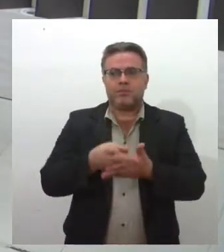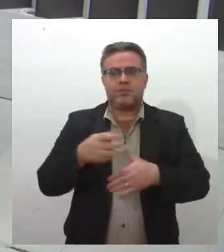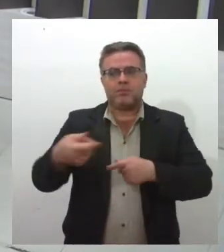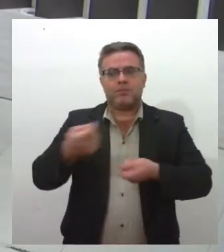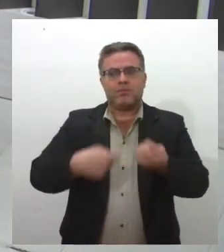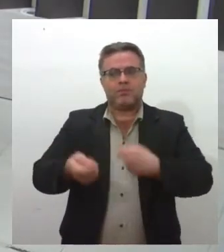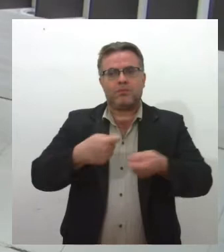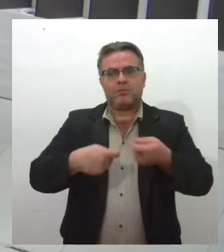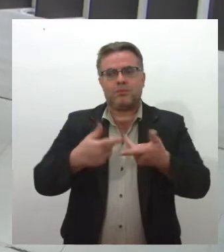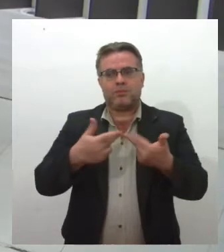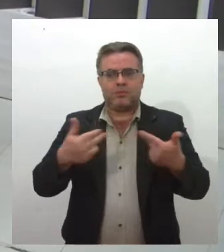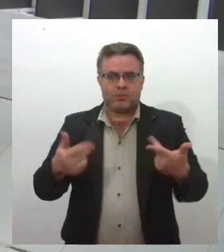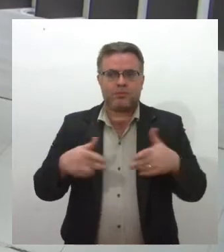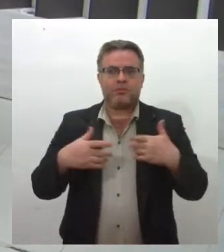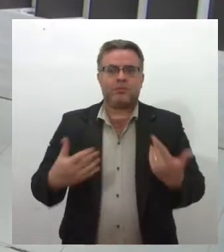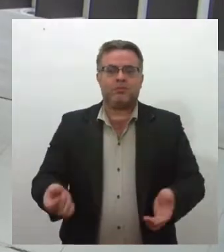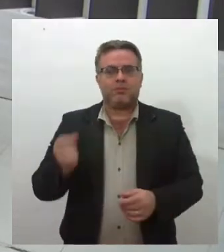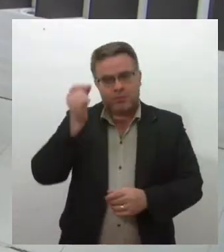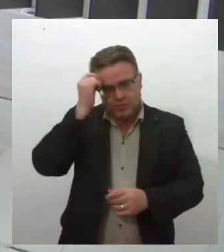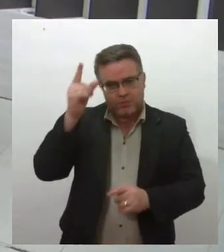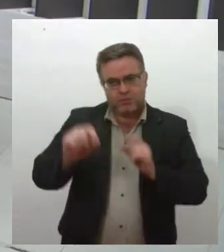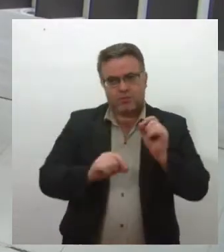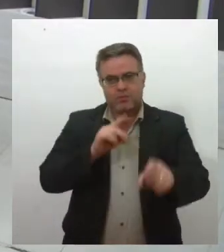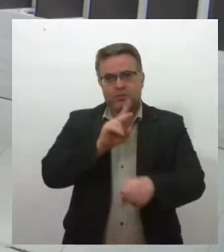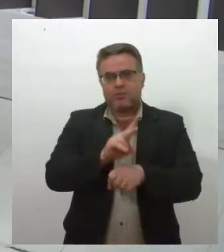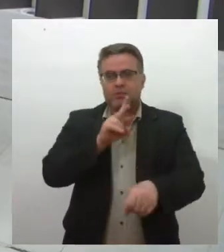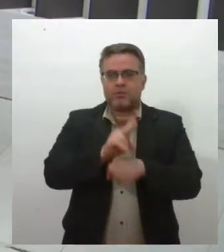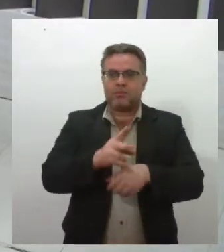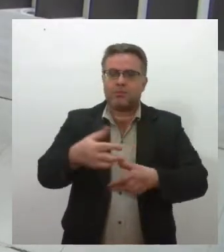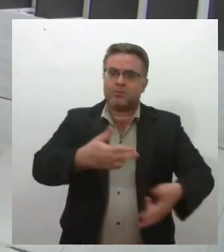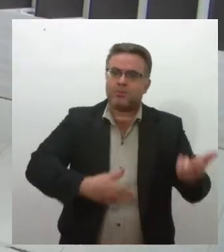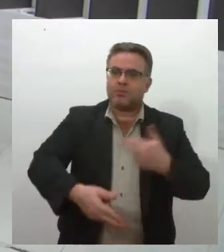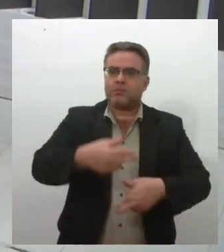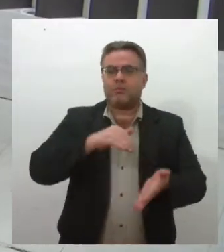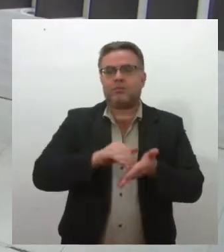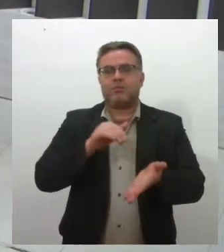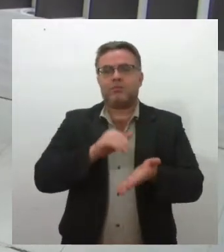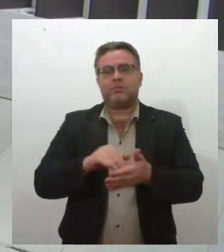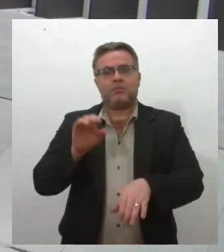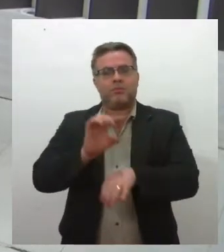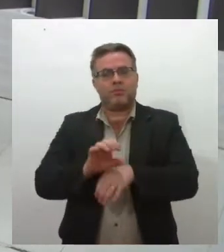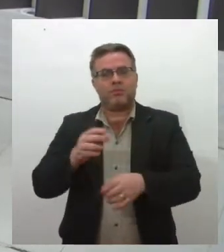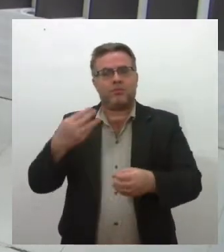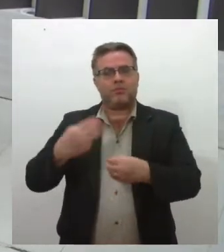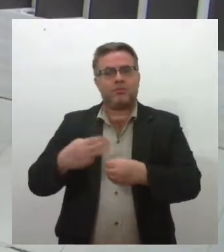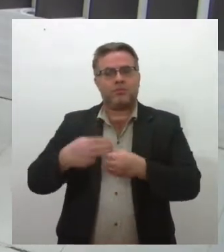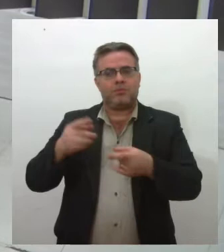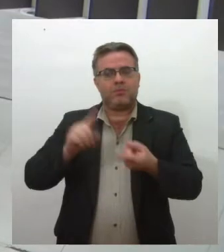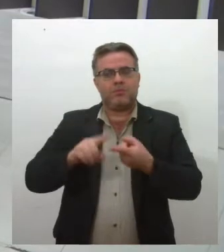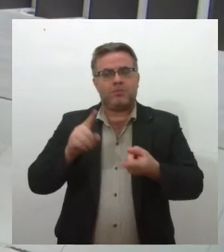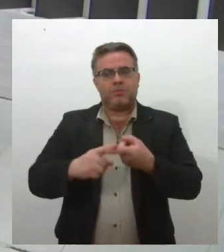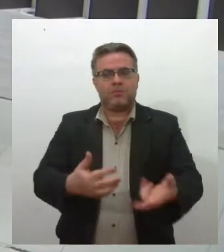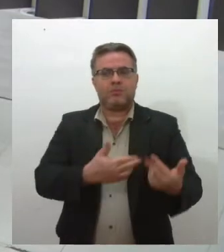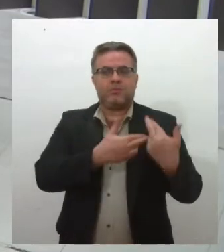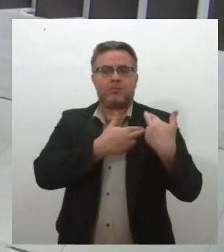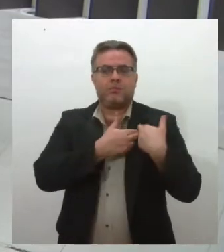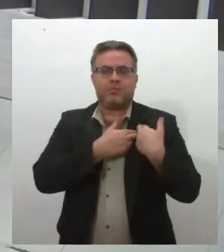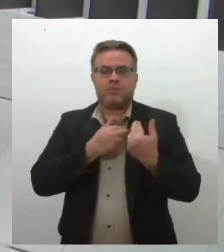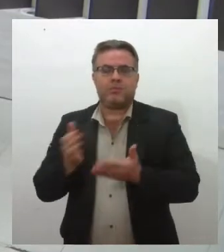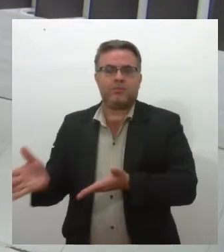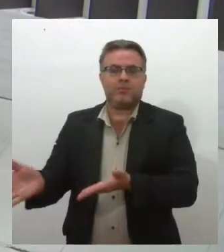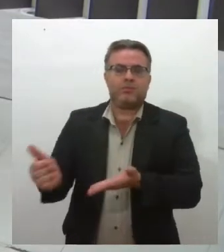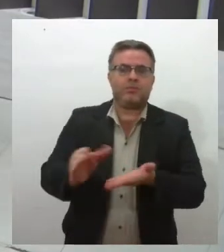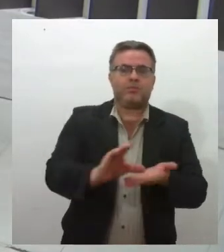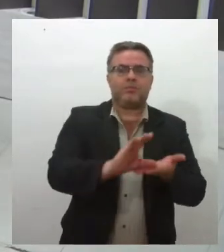Administrações Tributárias. A ideia é estreitar o relacionamento com as secretarias do Estado e dos municípios que são responsáveis pela arrecadação